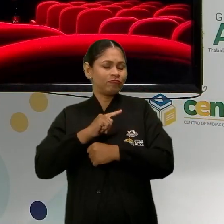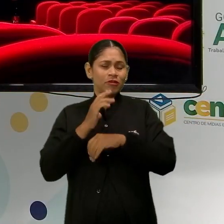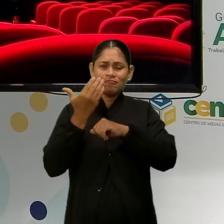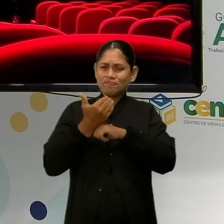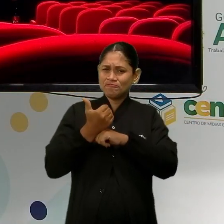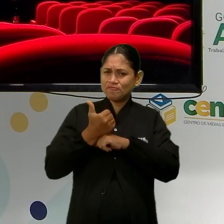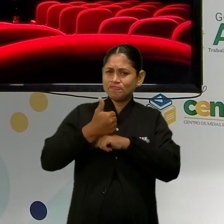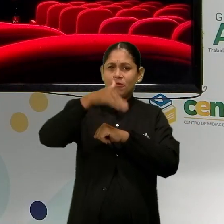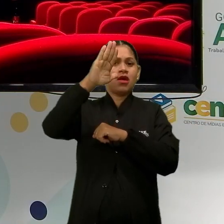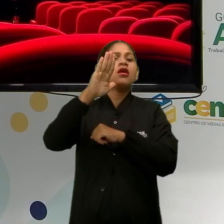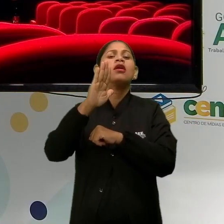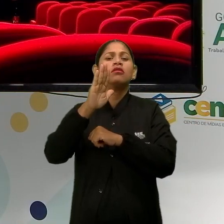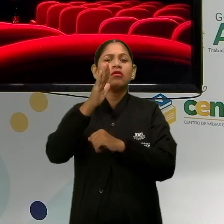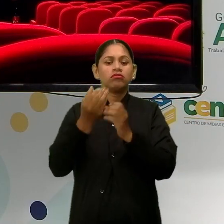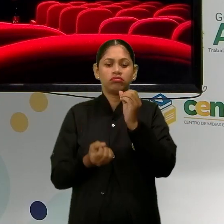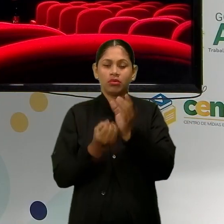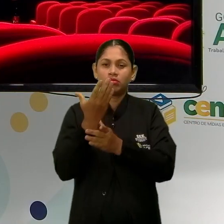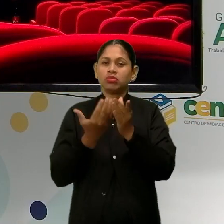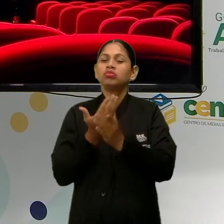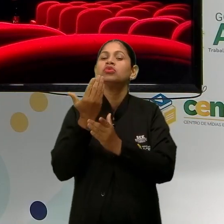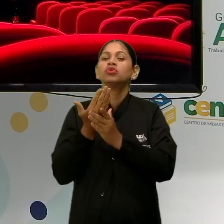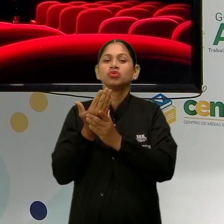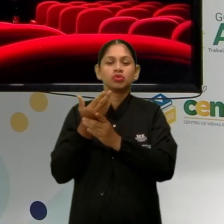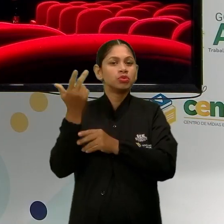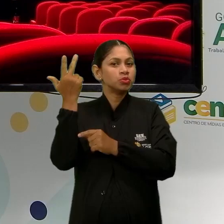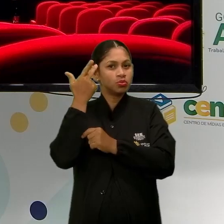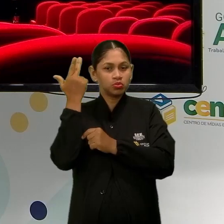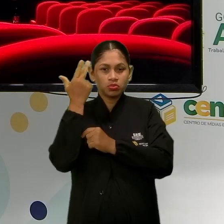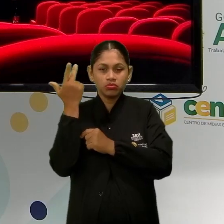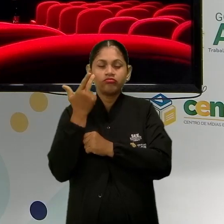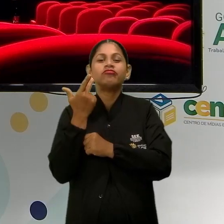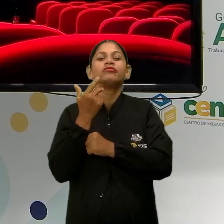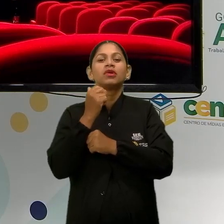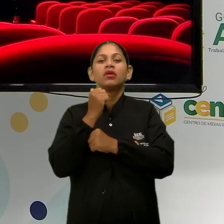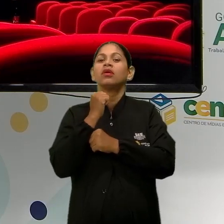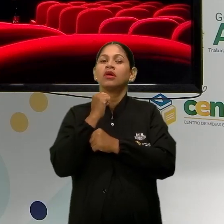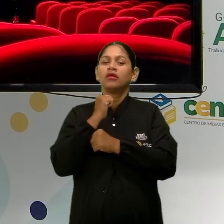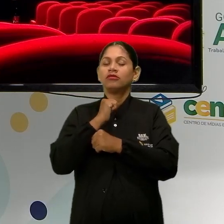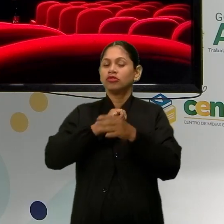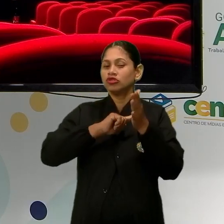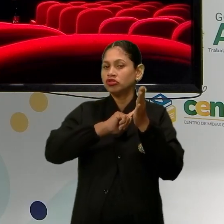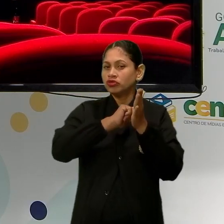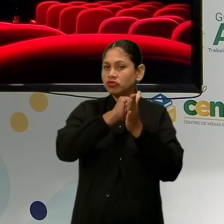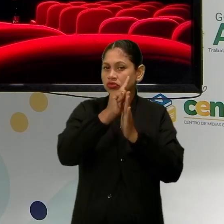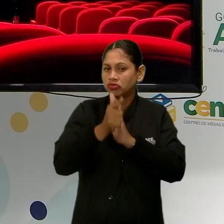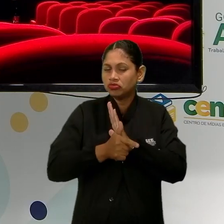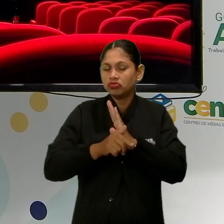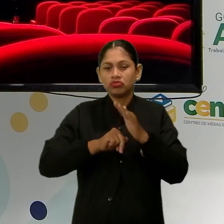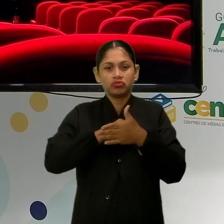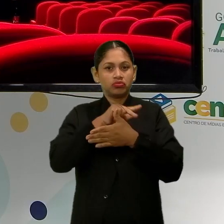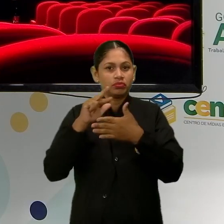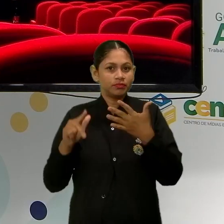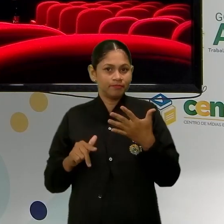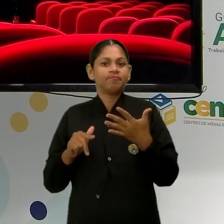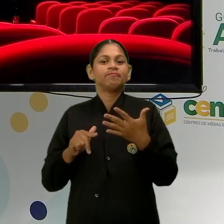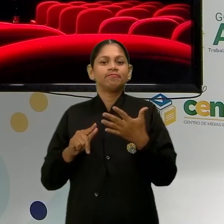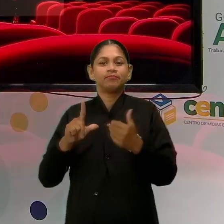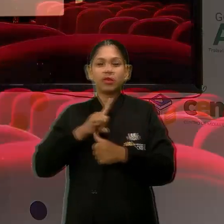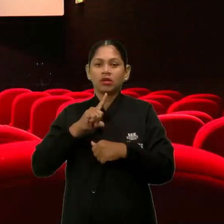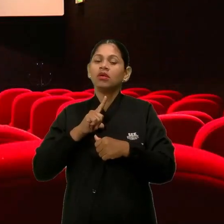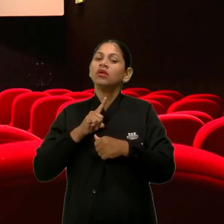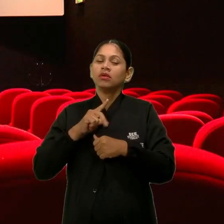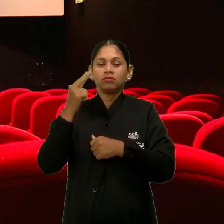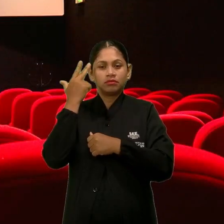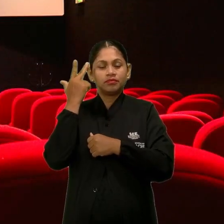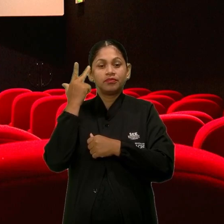filmes, produções populares, né, do cinema, obras cinematográficas que são bem populares. Mas para a